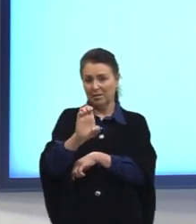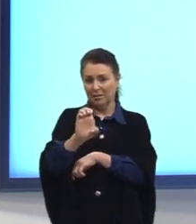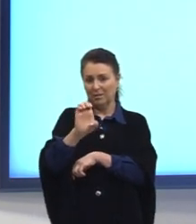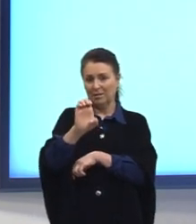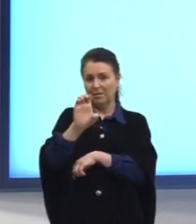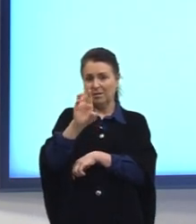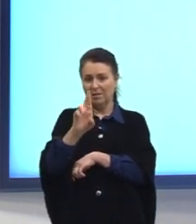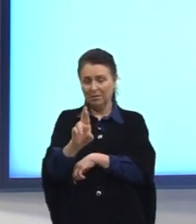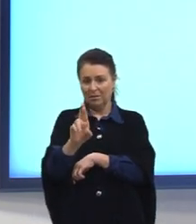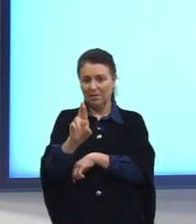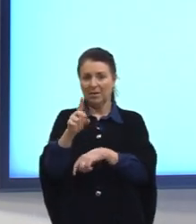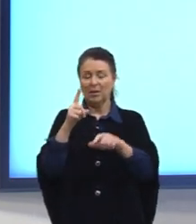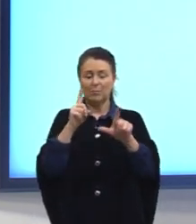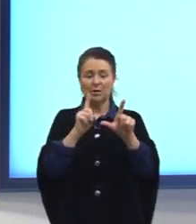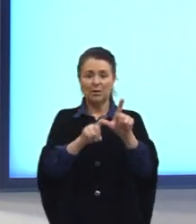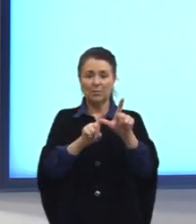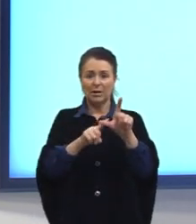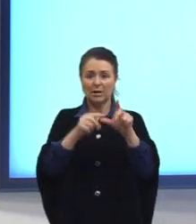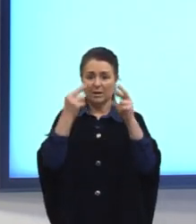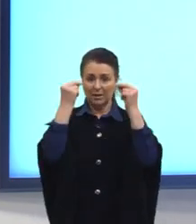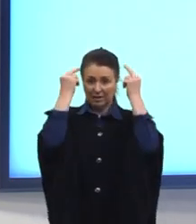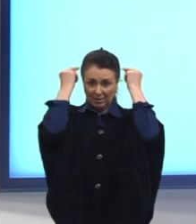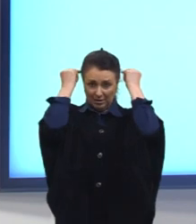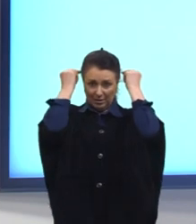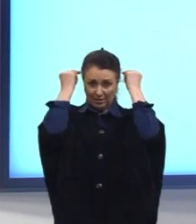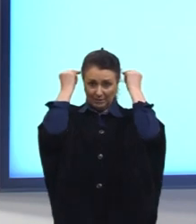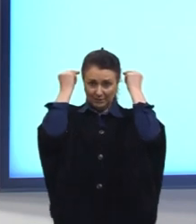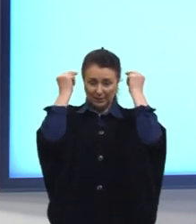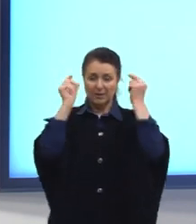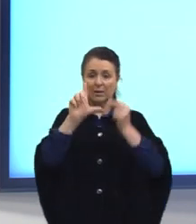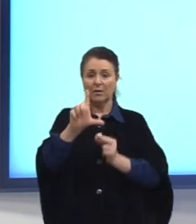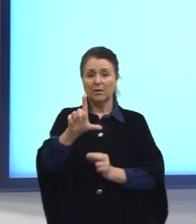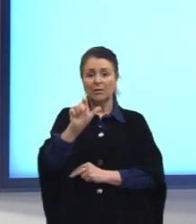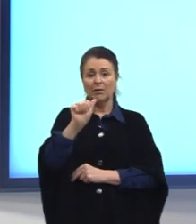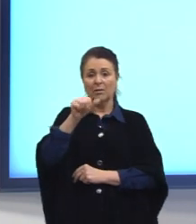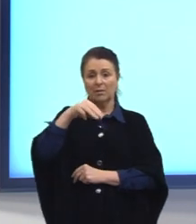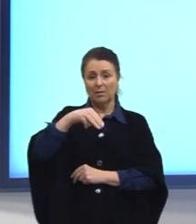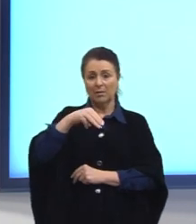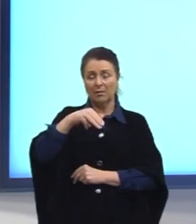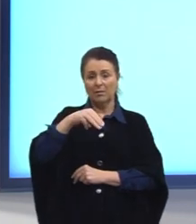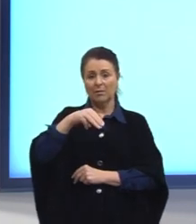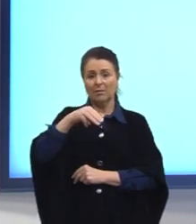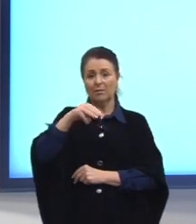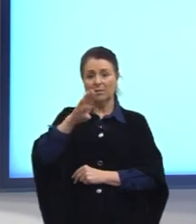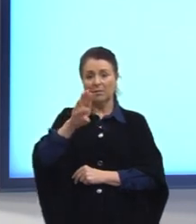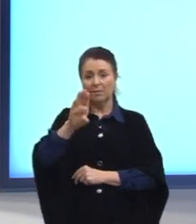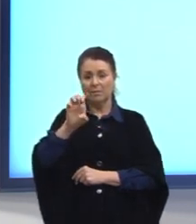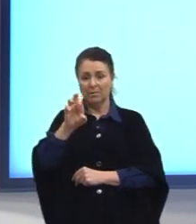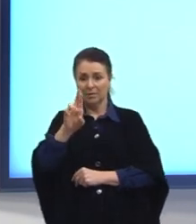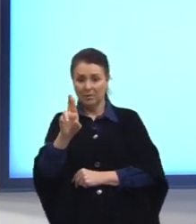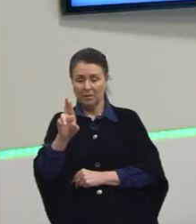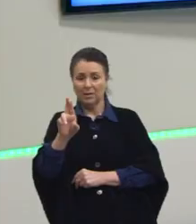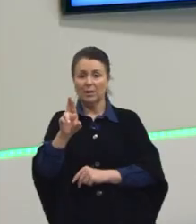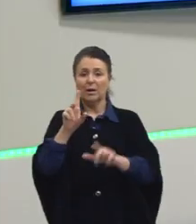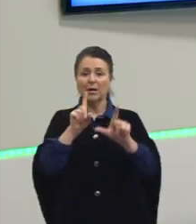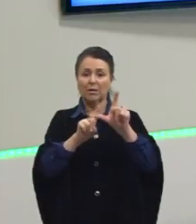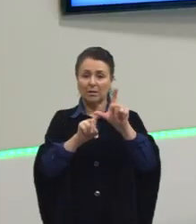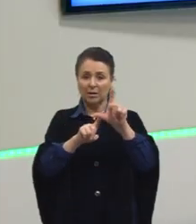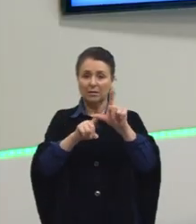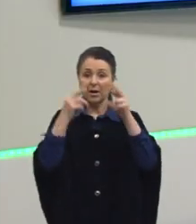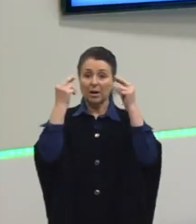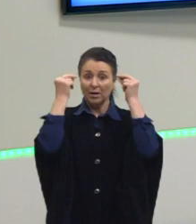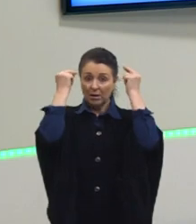grega tá até não cheguei a comentar antes mas o comprimento de onda ele é representado por essa letra aqui que é o lambda